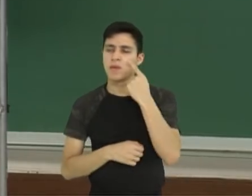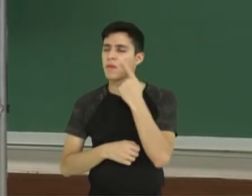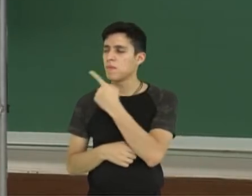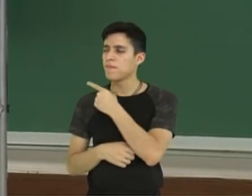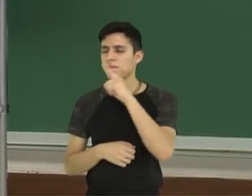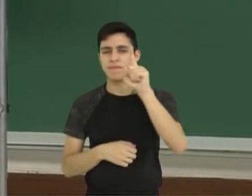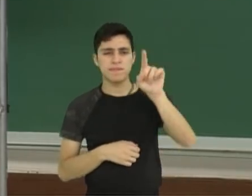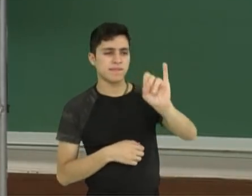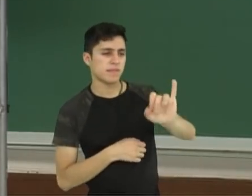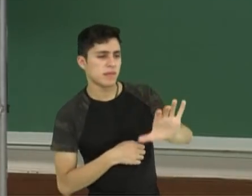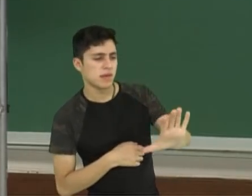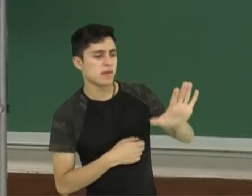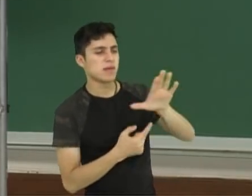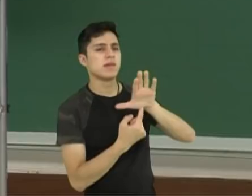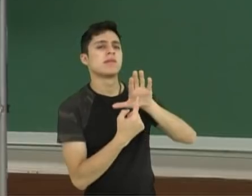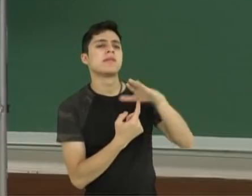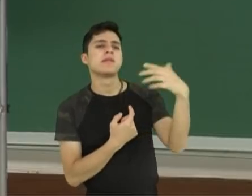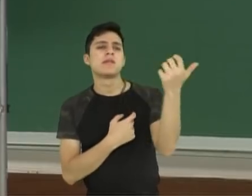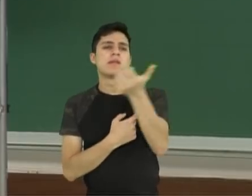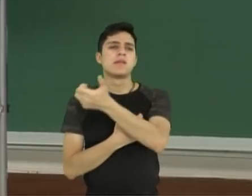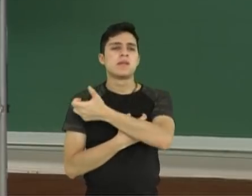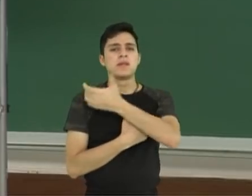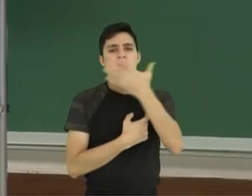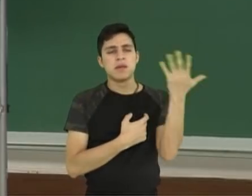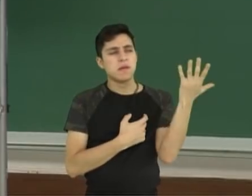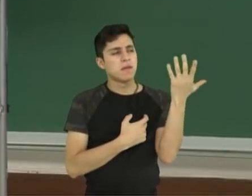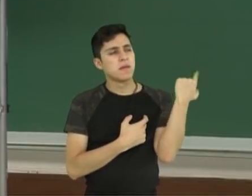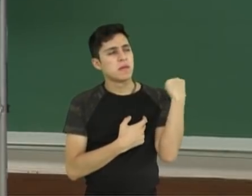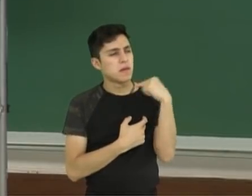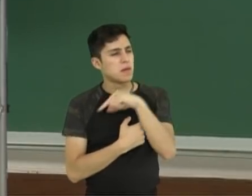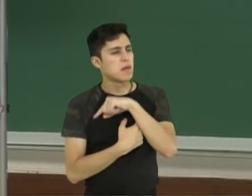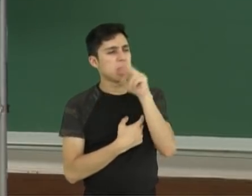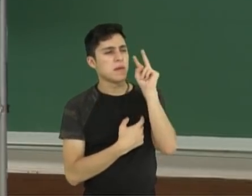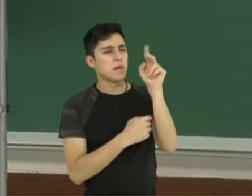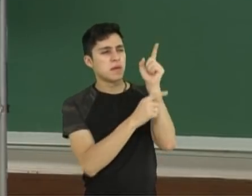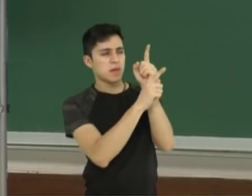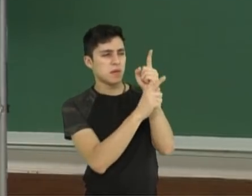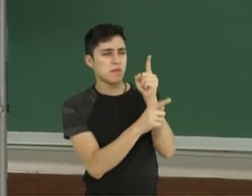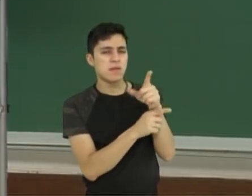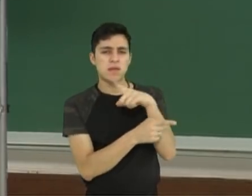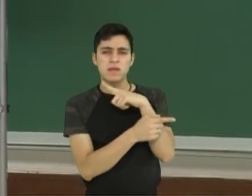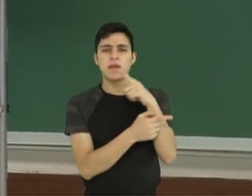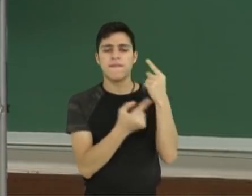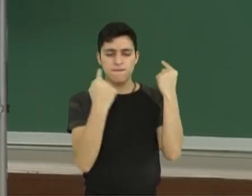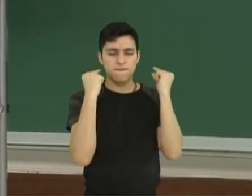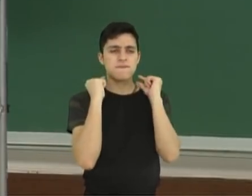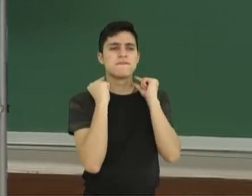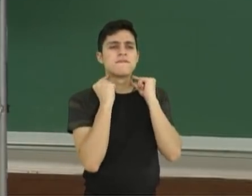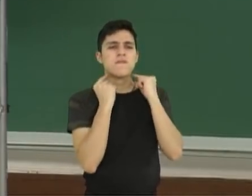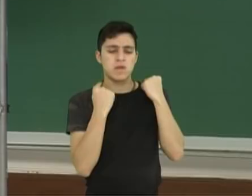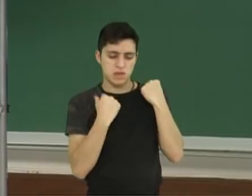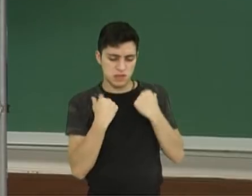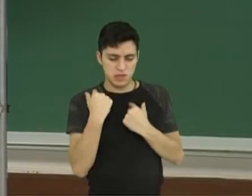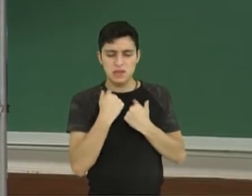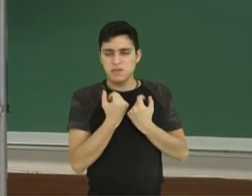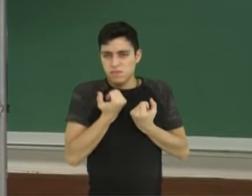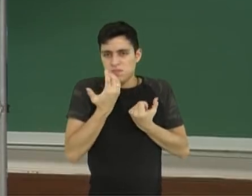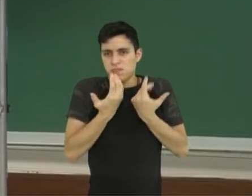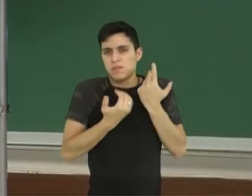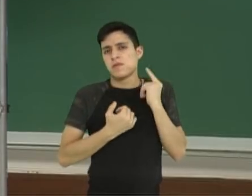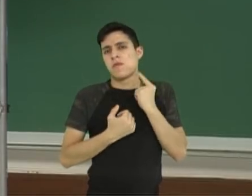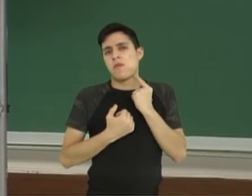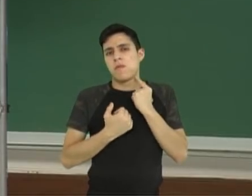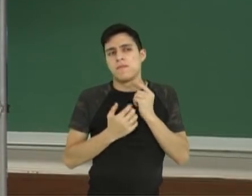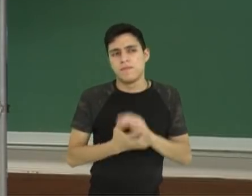representadas algumas dessas regiões onde nós encontramos essas glândulas. E aí, eu apresento mais um para